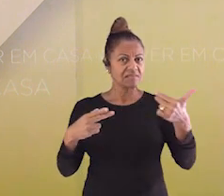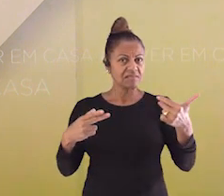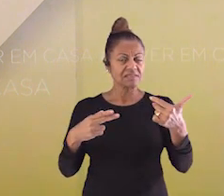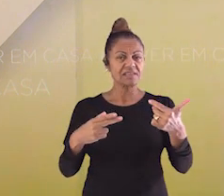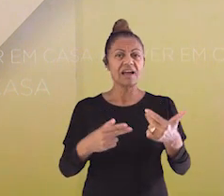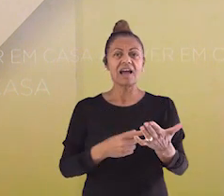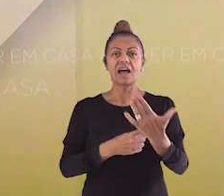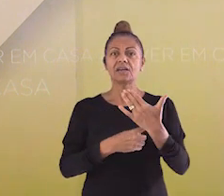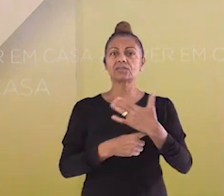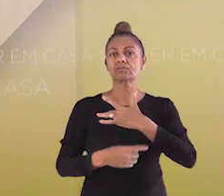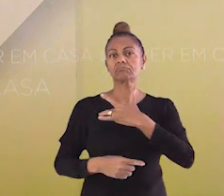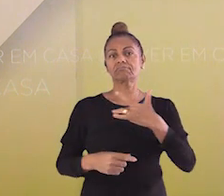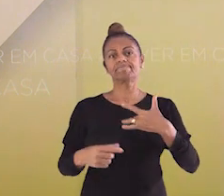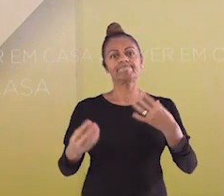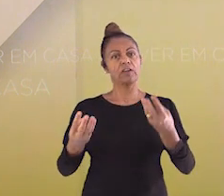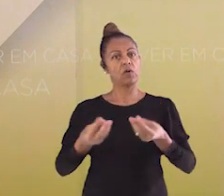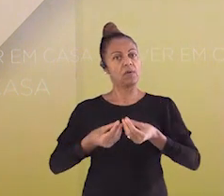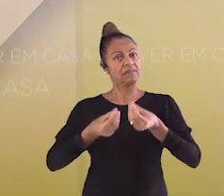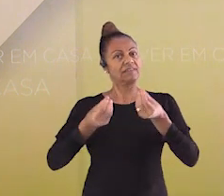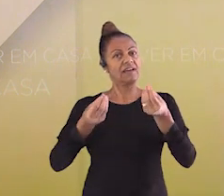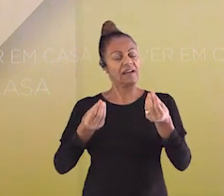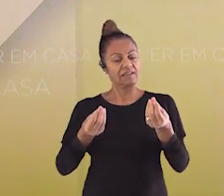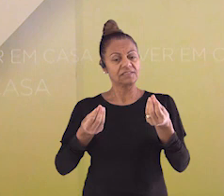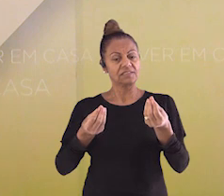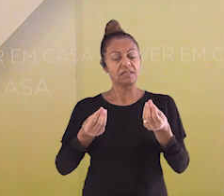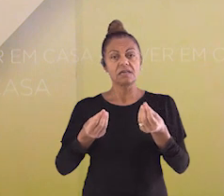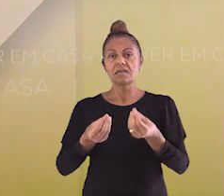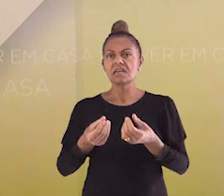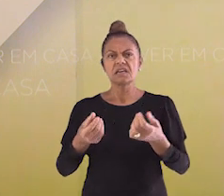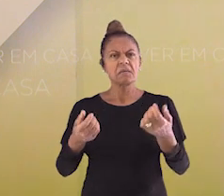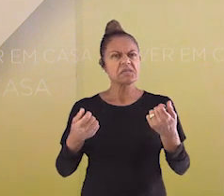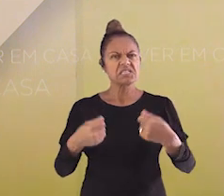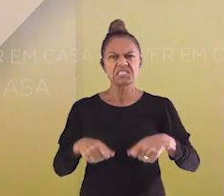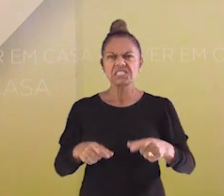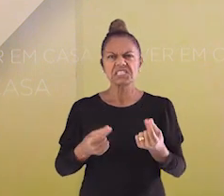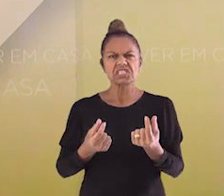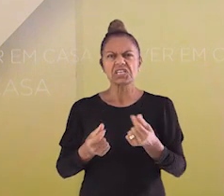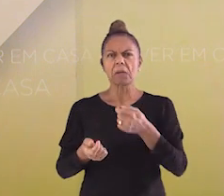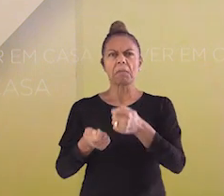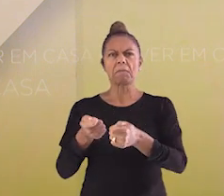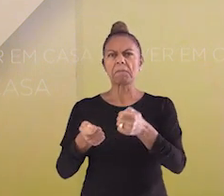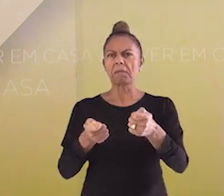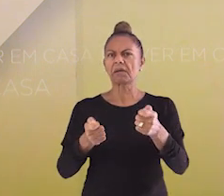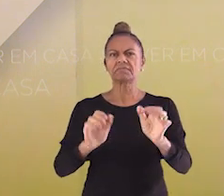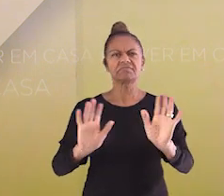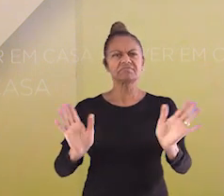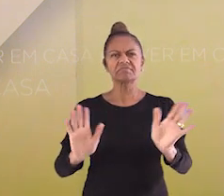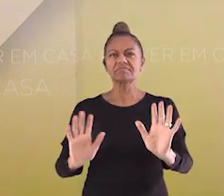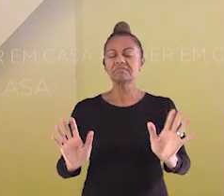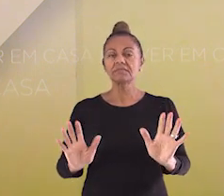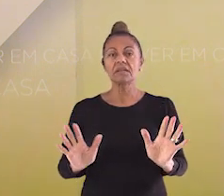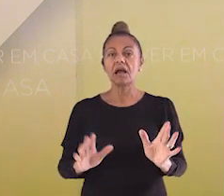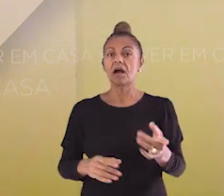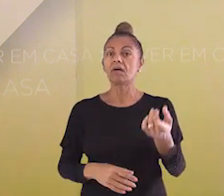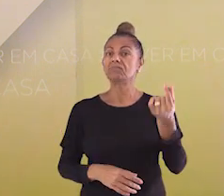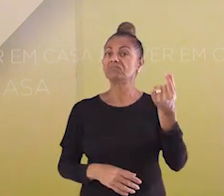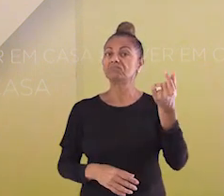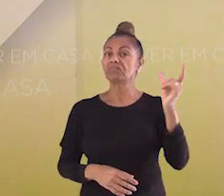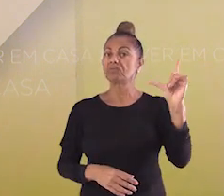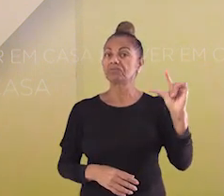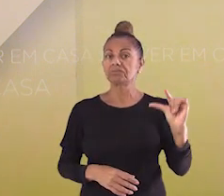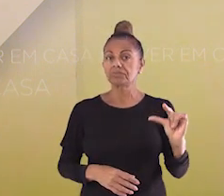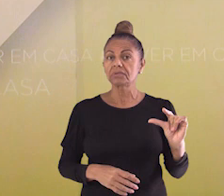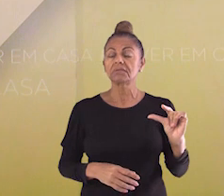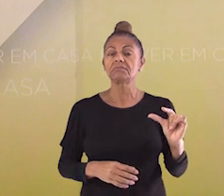vida. A gente viu que uma alimentação saudável não exige muitos gastos, né? Mas sim dedicação e preocupação com o próprio corpo e